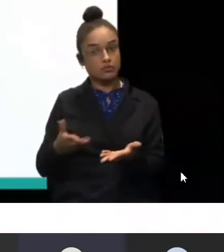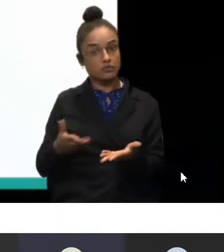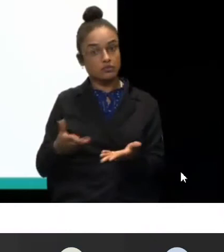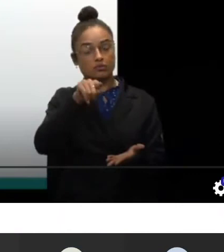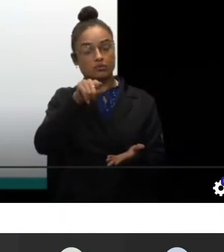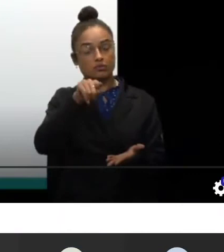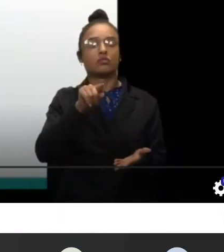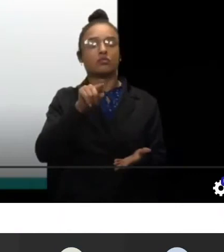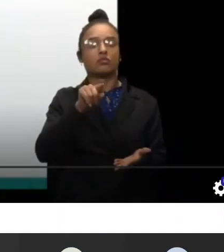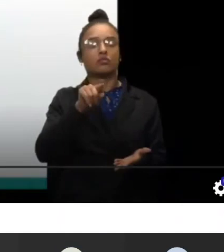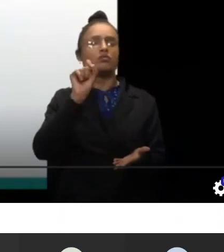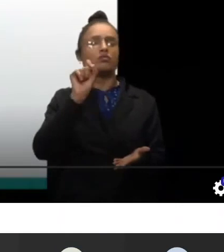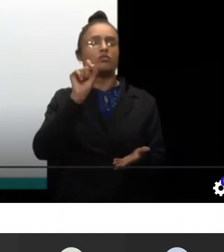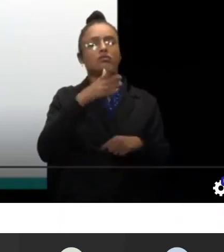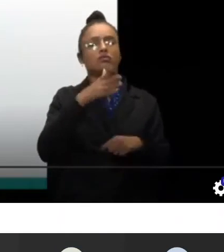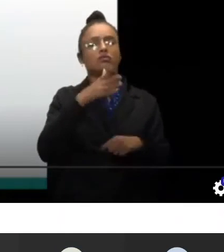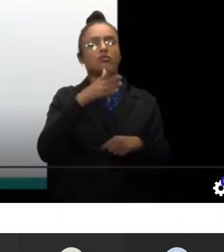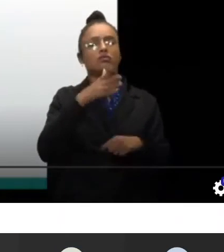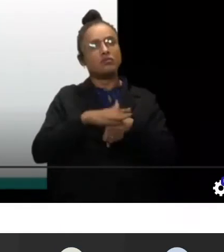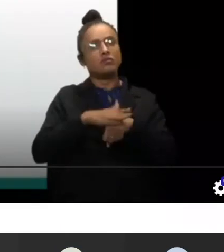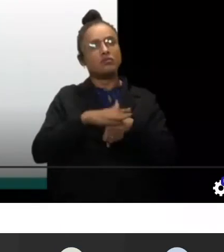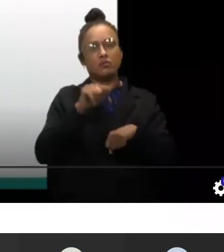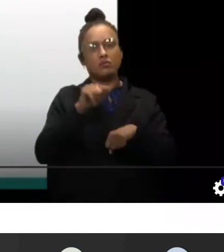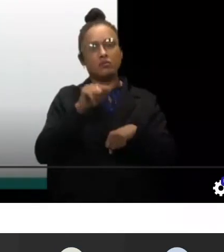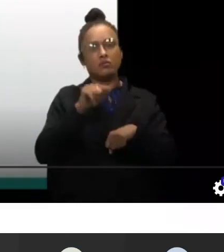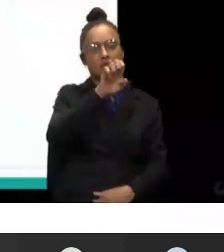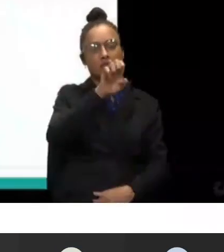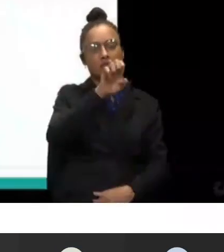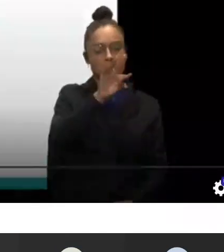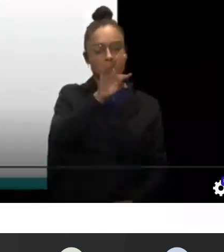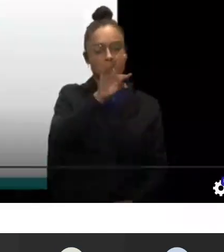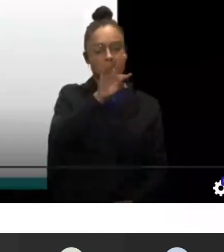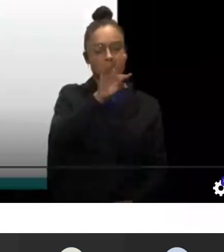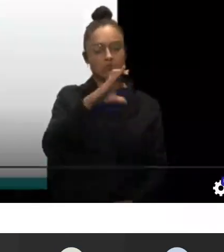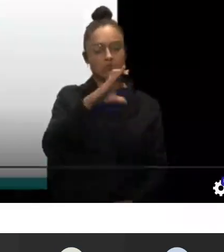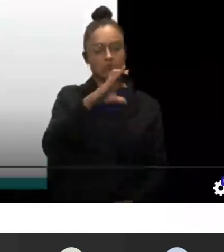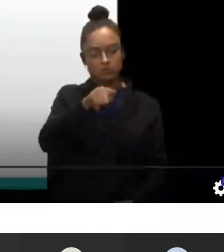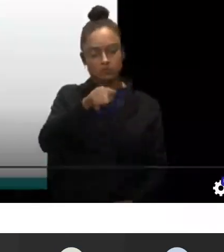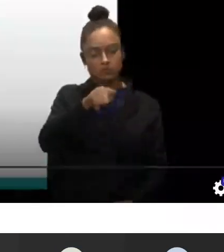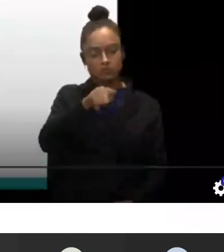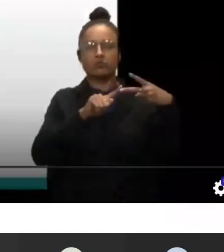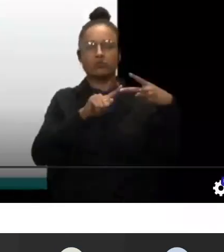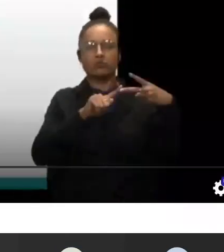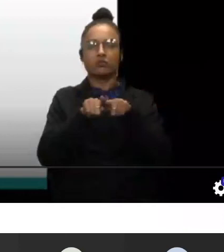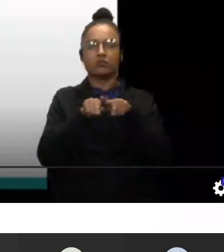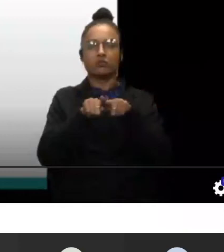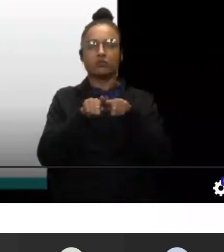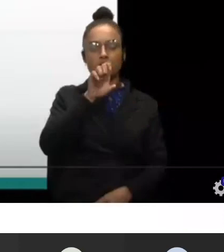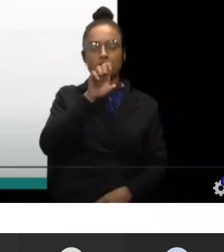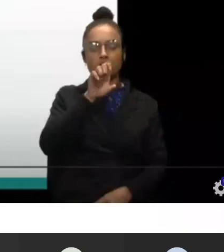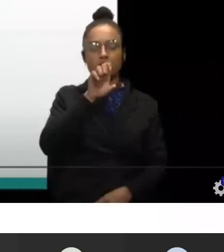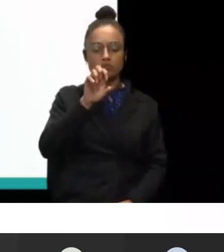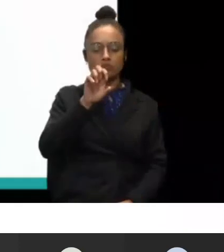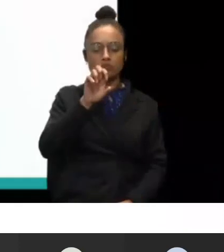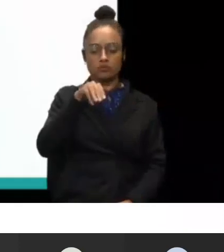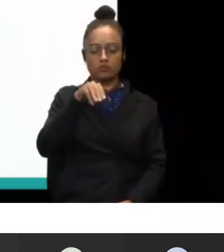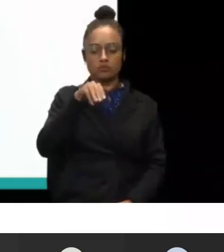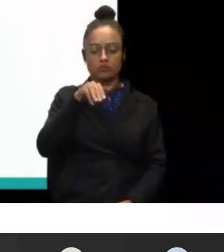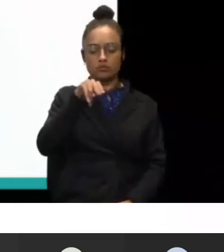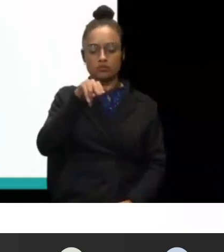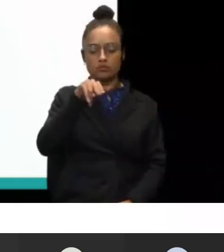normal. Nós vamos fazer a extração e a determinação de óleo, de gordura em margarina. Então,